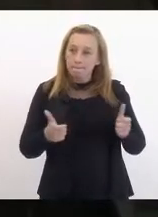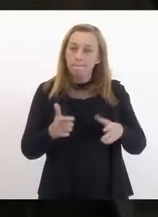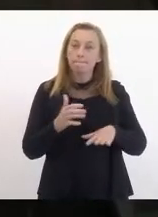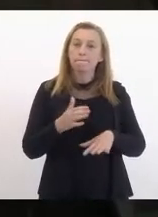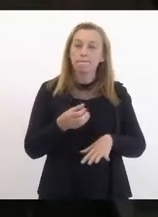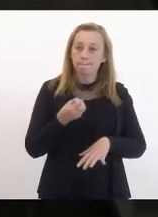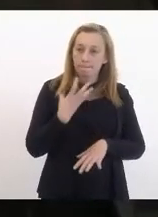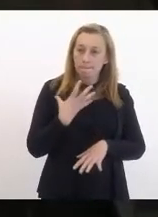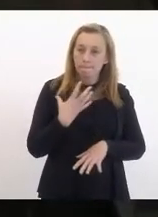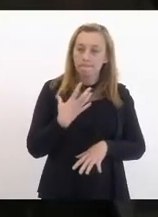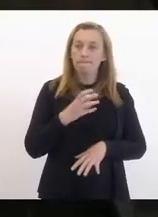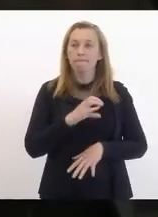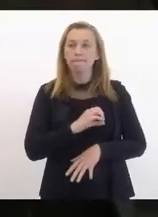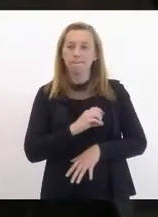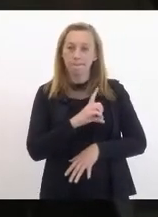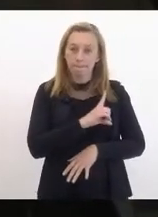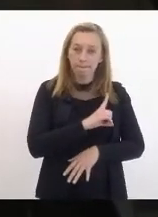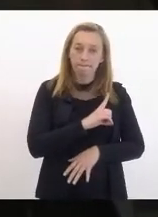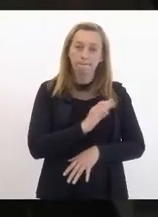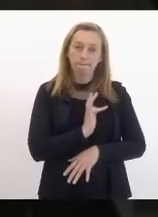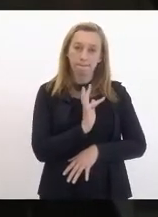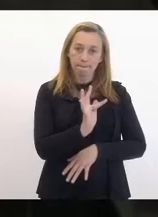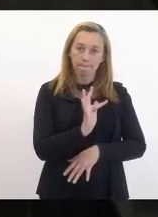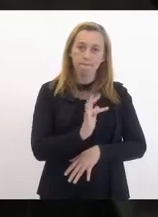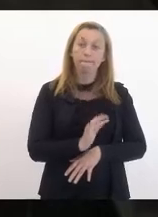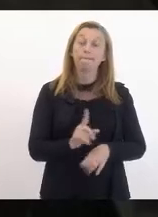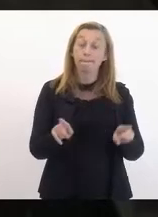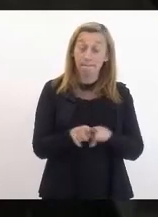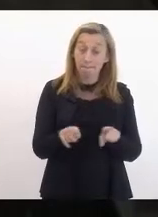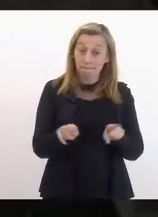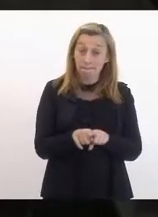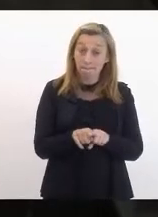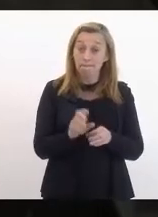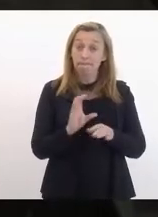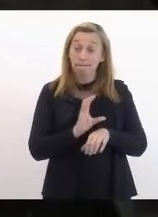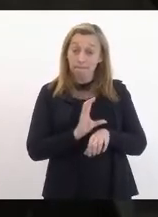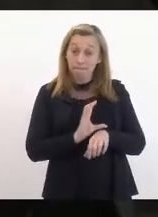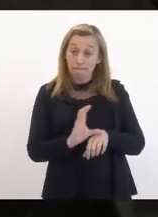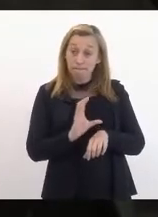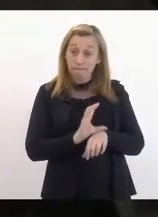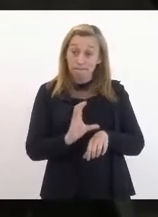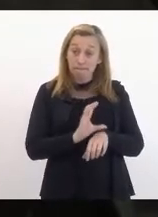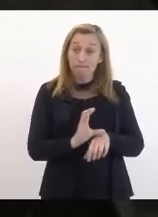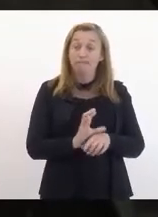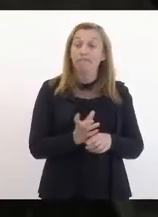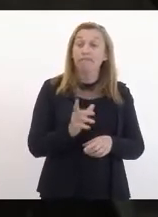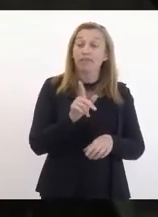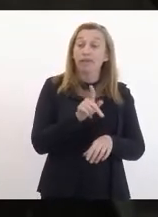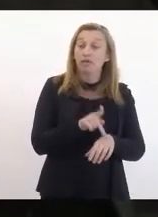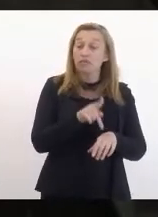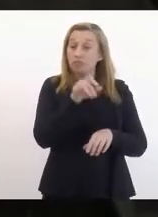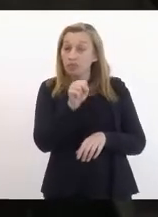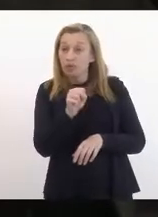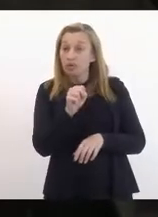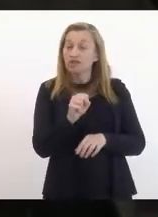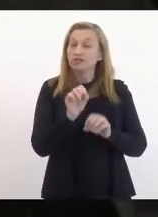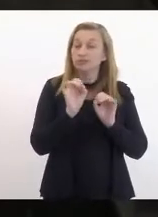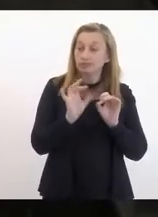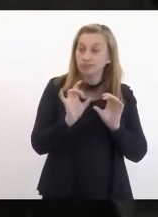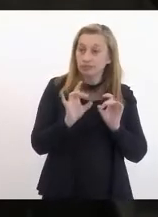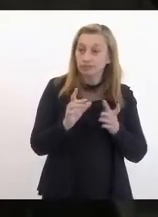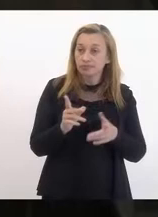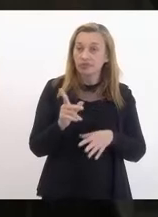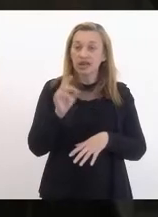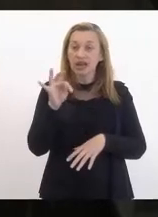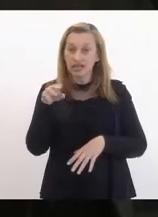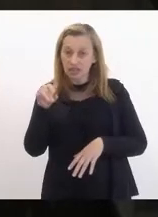bem, em Caxias e na Baixada Fluminense. Além disso, com cursos de pós-graduação, tanto curso de especialização, nós chamamos de